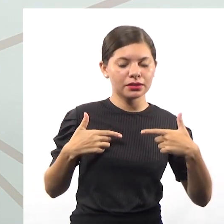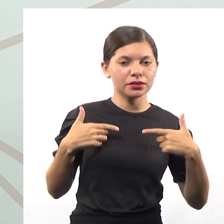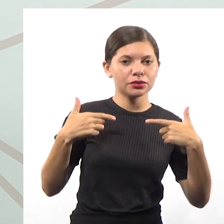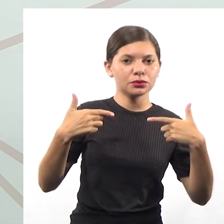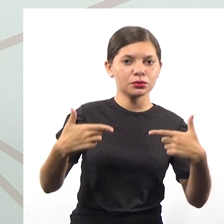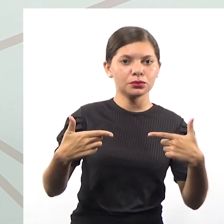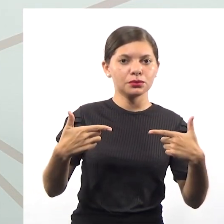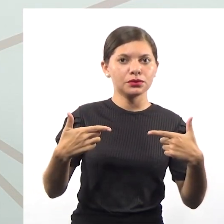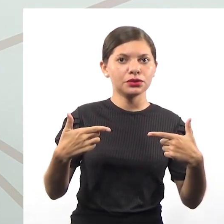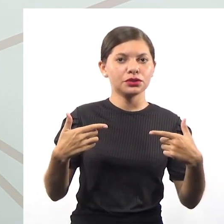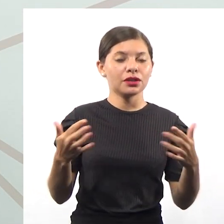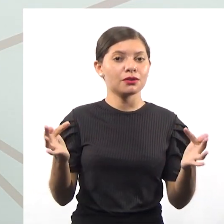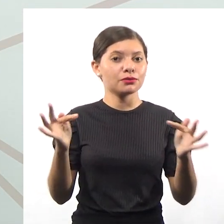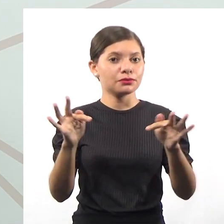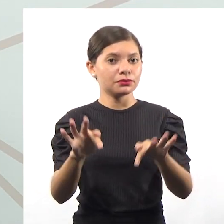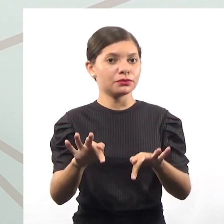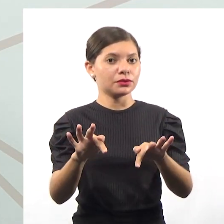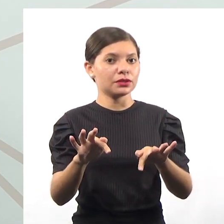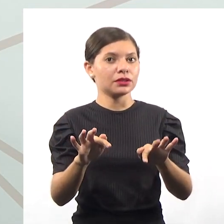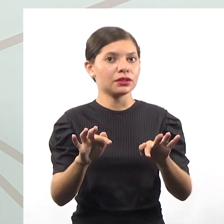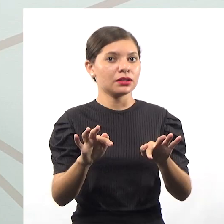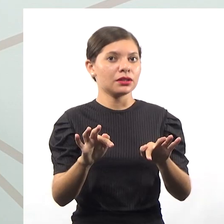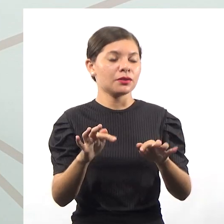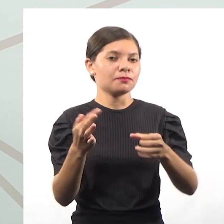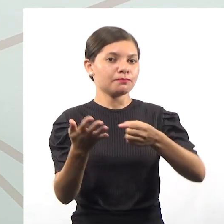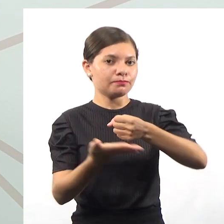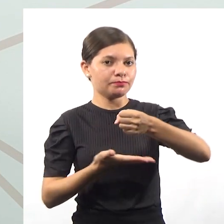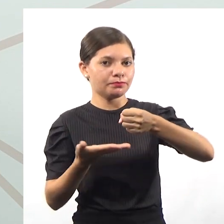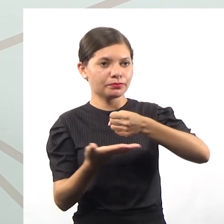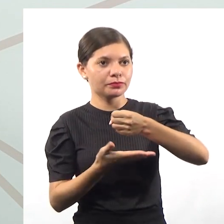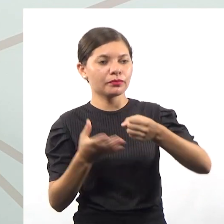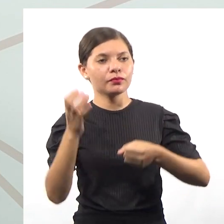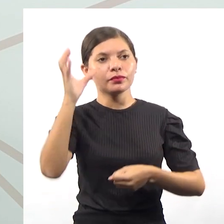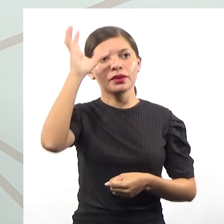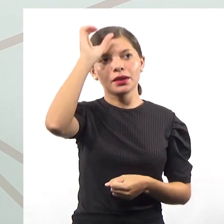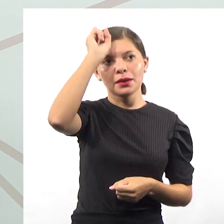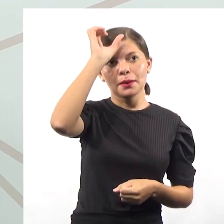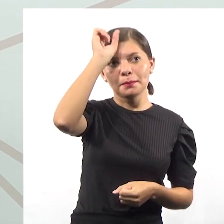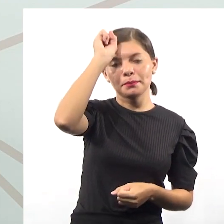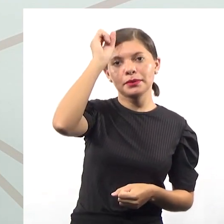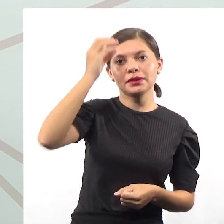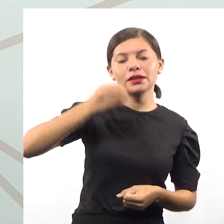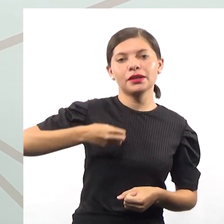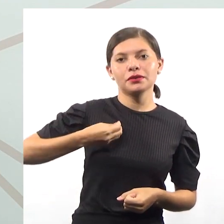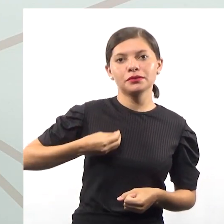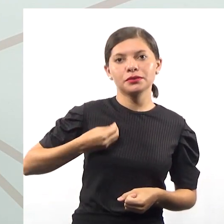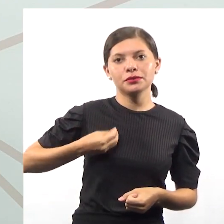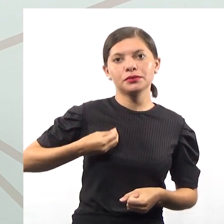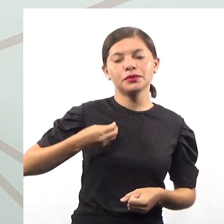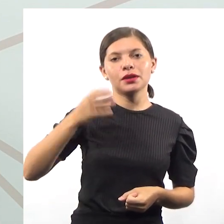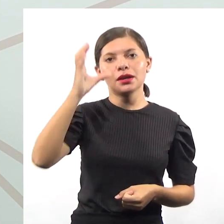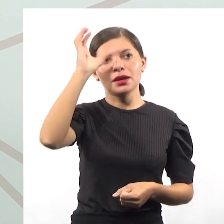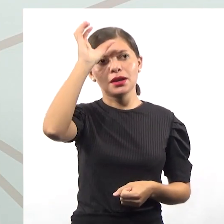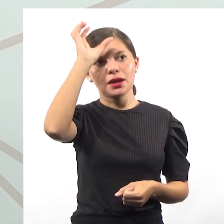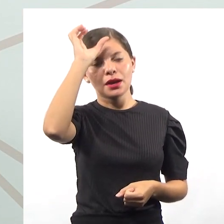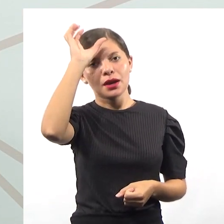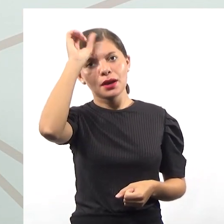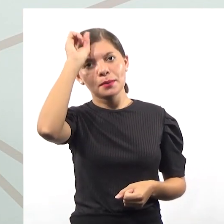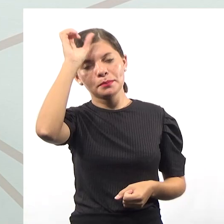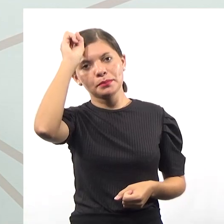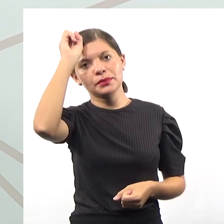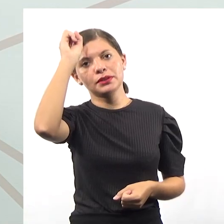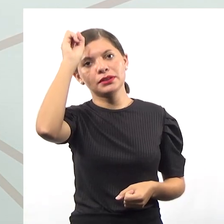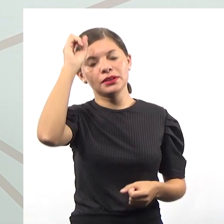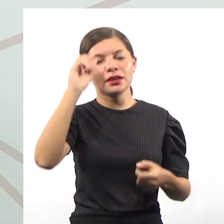são o fim maior da educação. Como são os pilares? Aprender a aprender, aprender a ser, aprender a conviver e aprender a